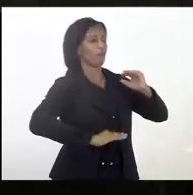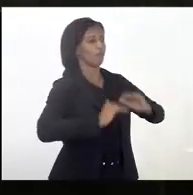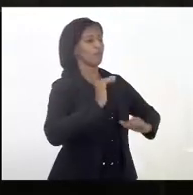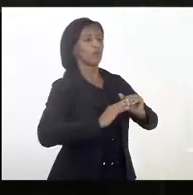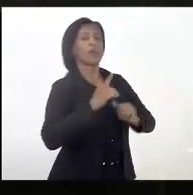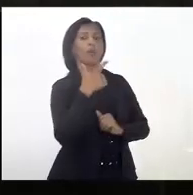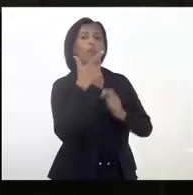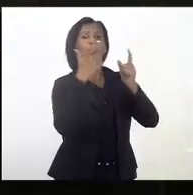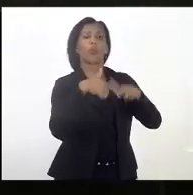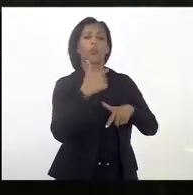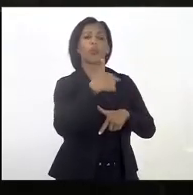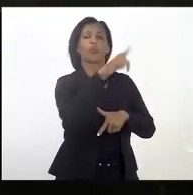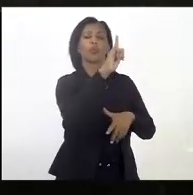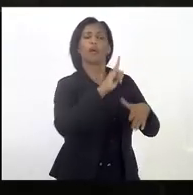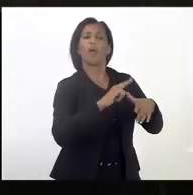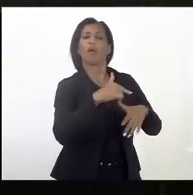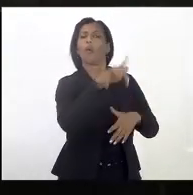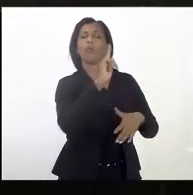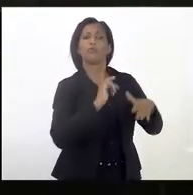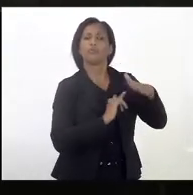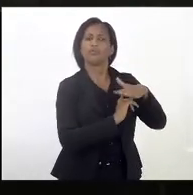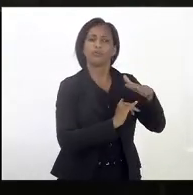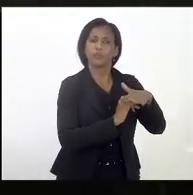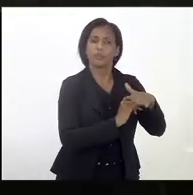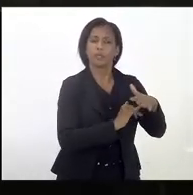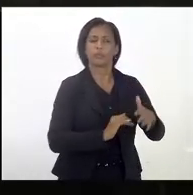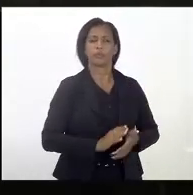e em outros lugares e outras instituições